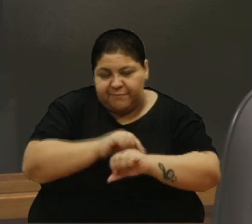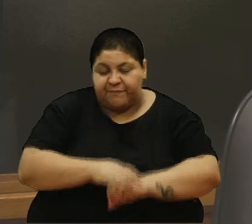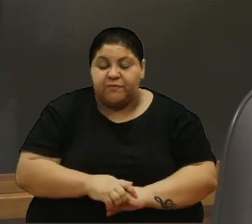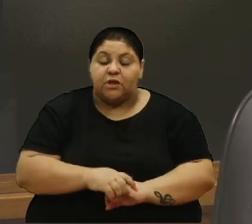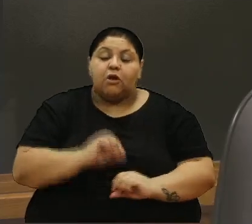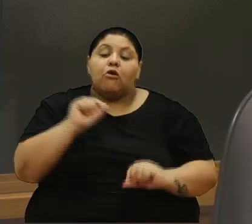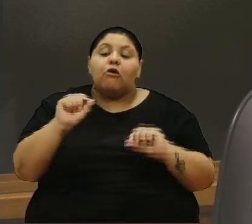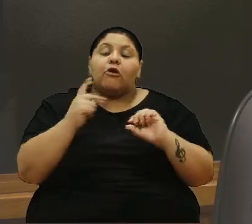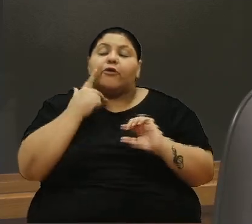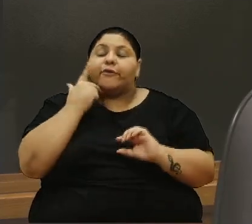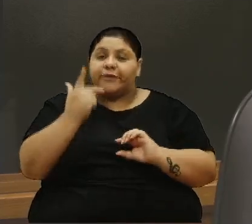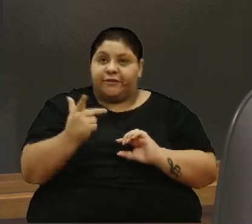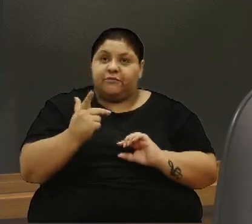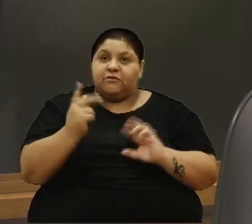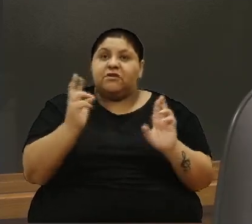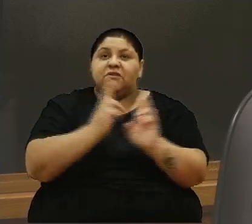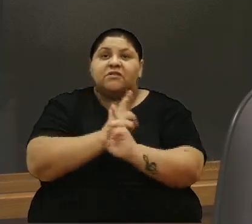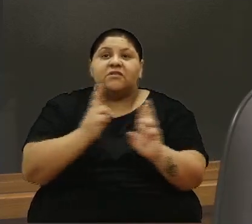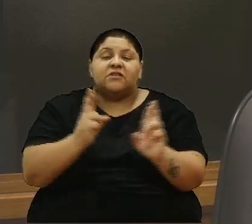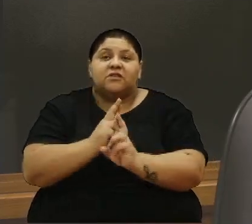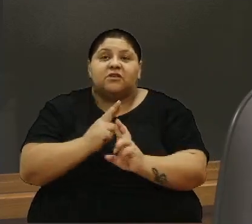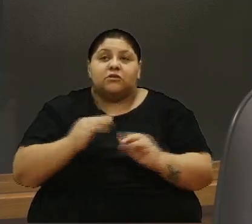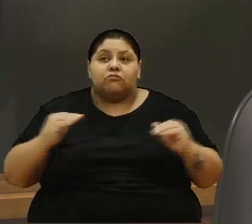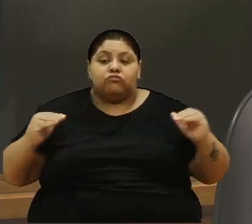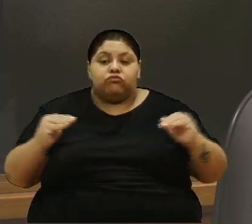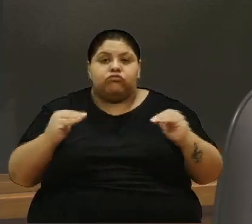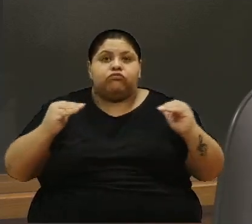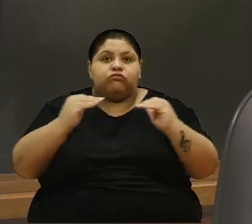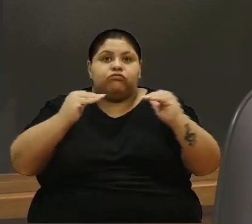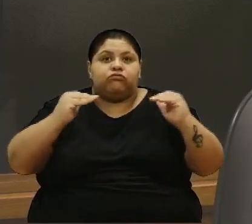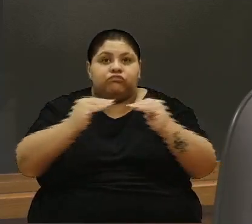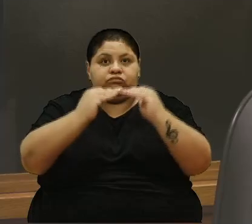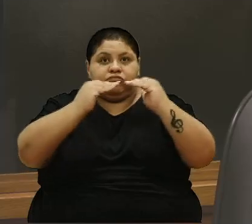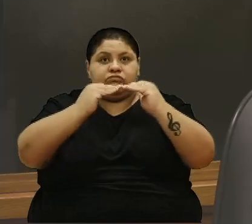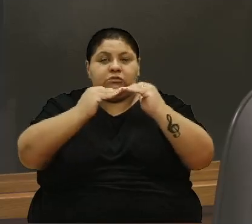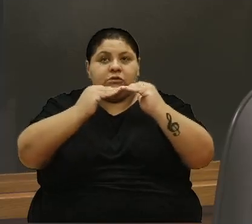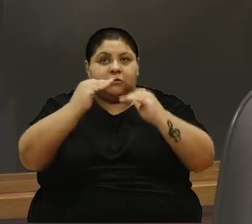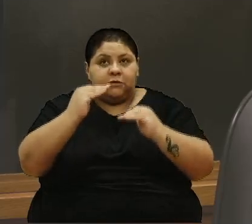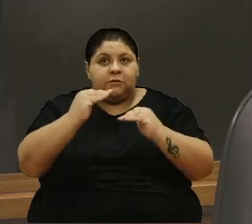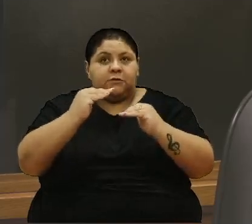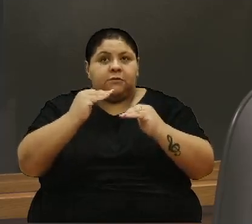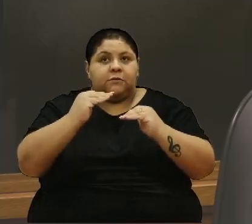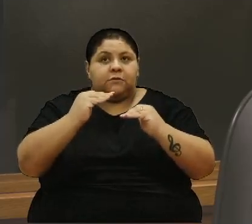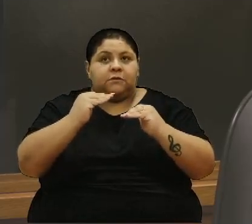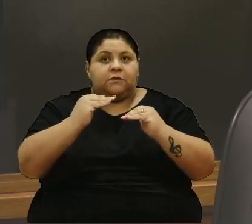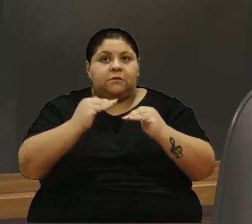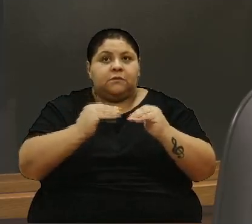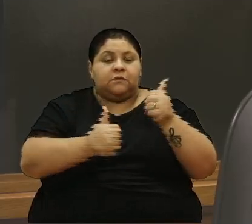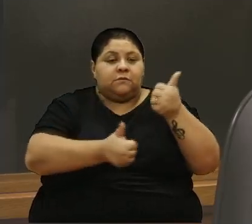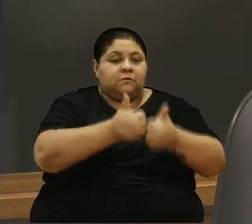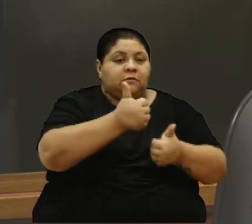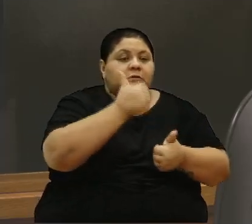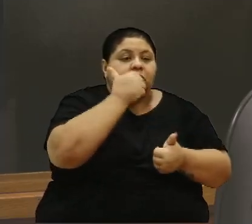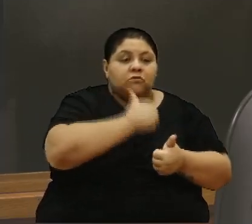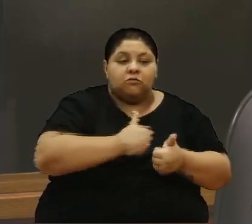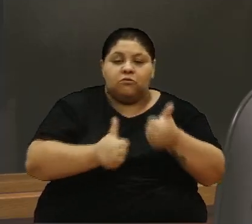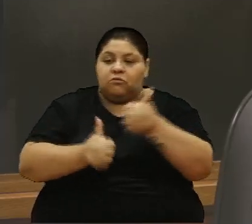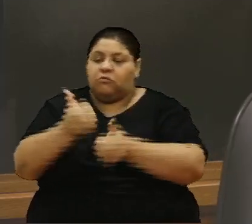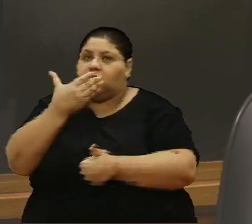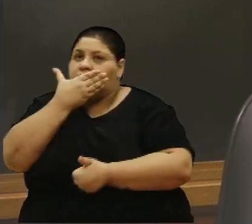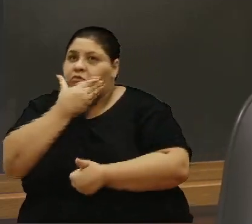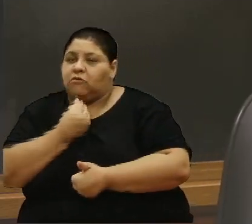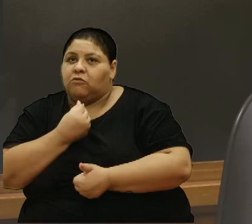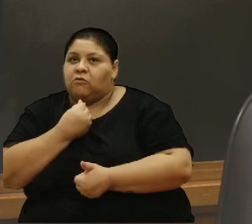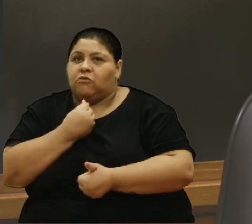se trata na relação de equidade do futebol masculino com o futebol feminino. Se o futebol feminino promove 10%